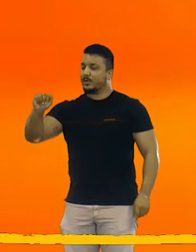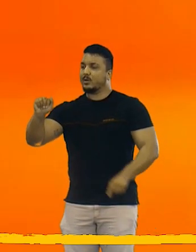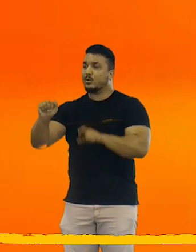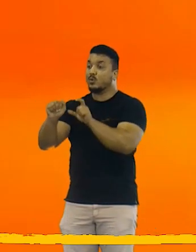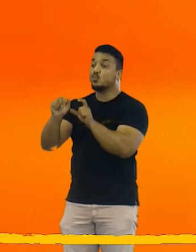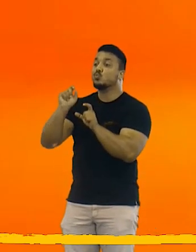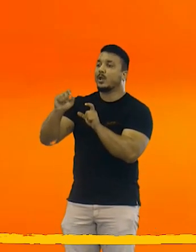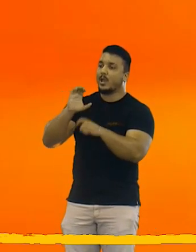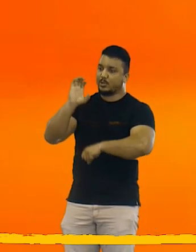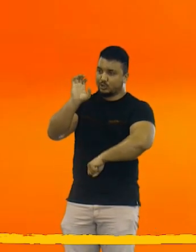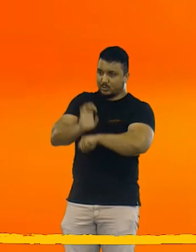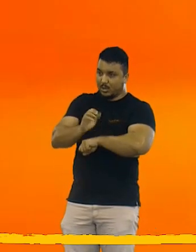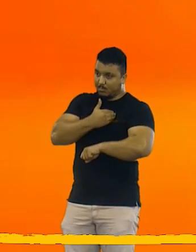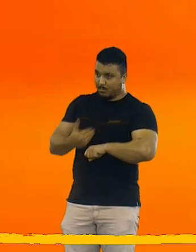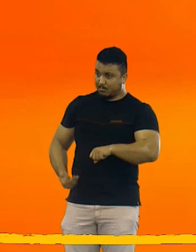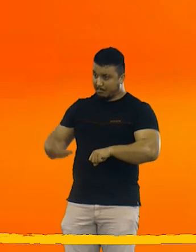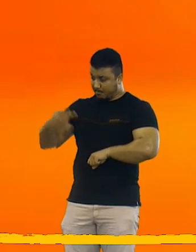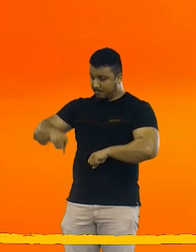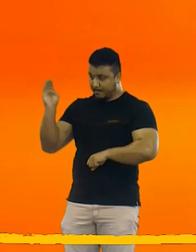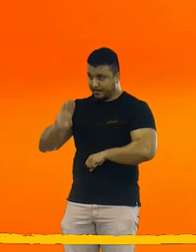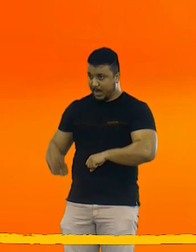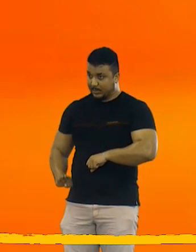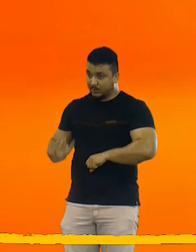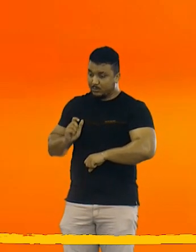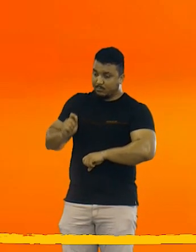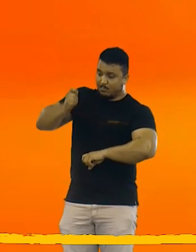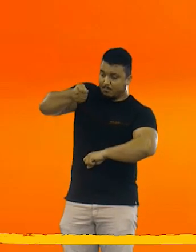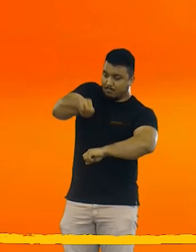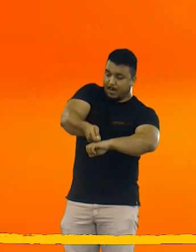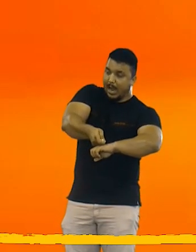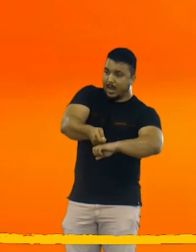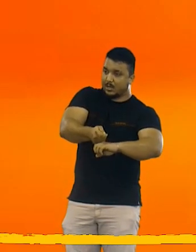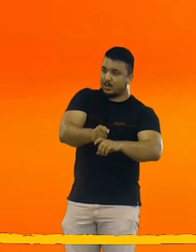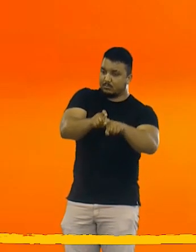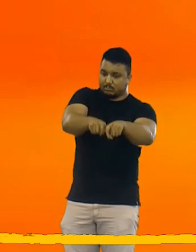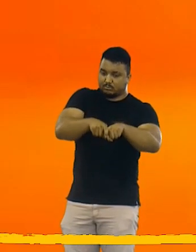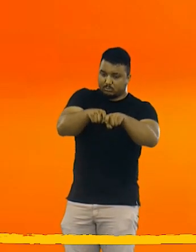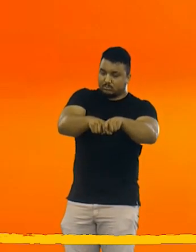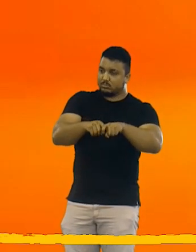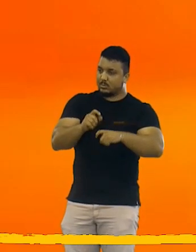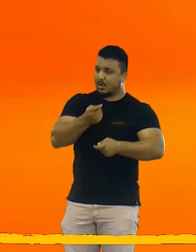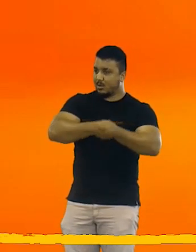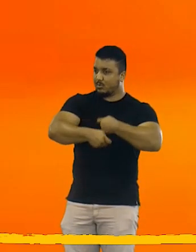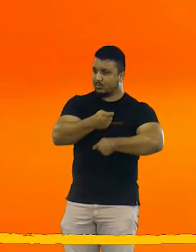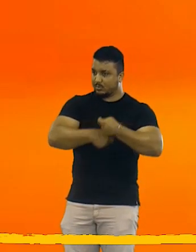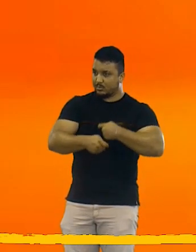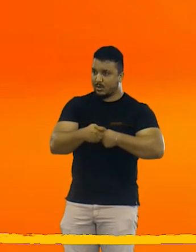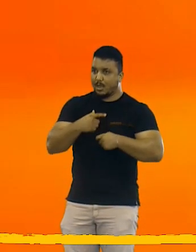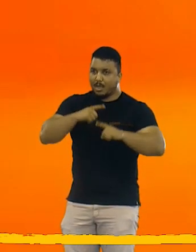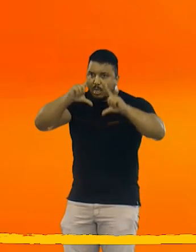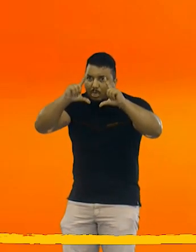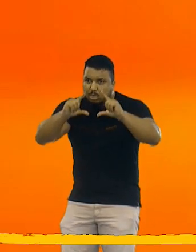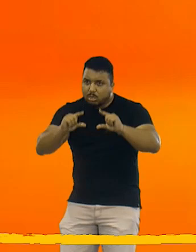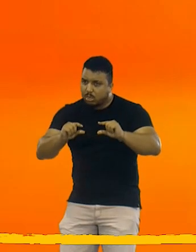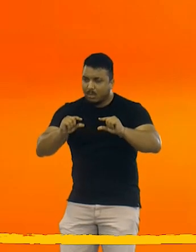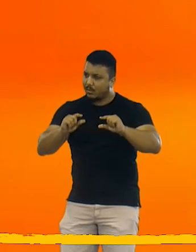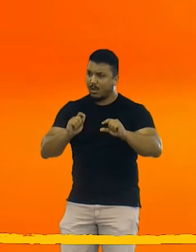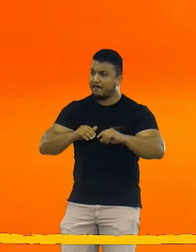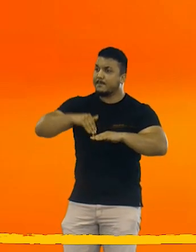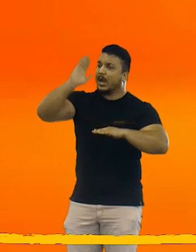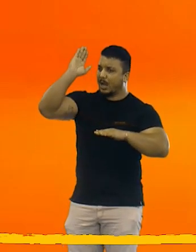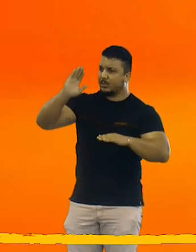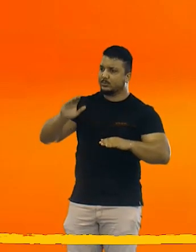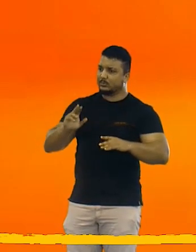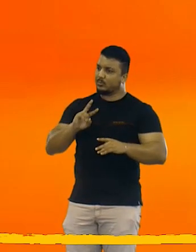Estado, investe no agronegócio. Então, não há uma deposição, não há uma desqualificação de investimentos na agricultura.